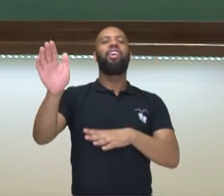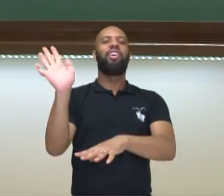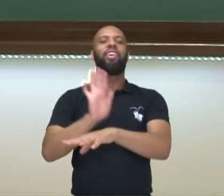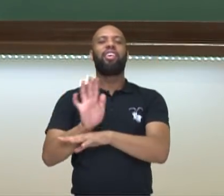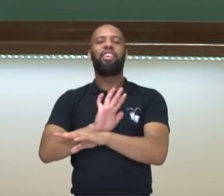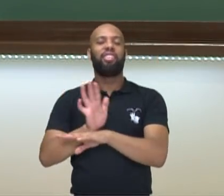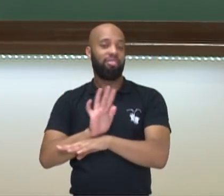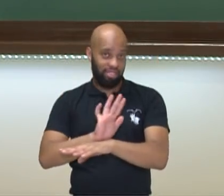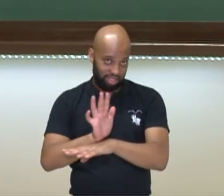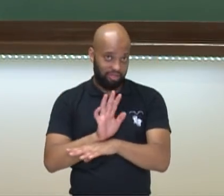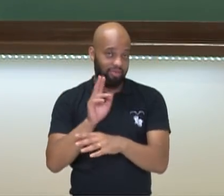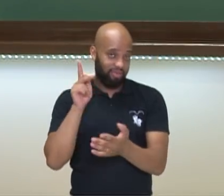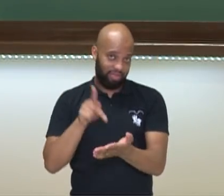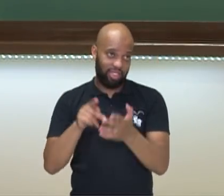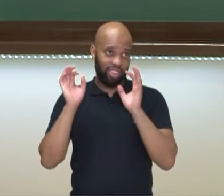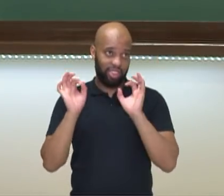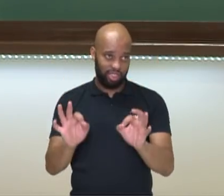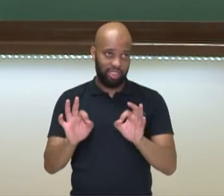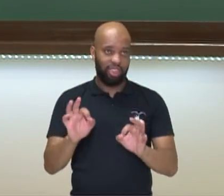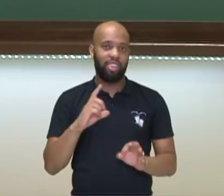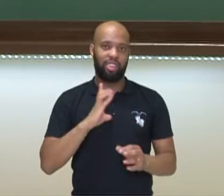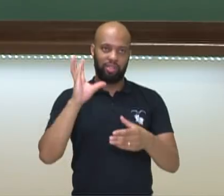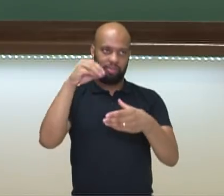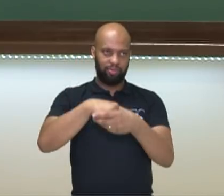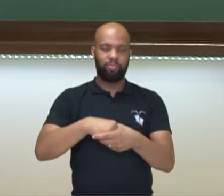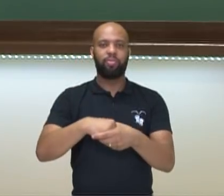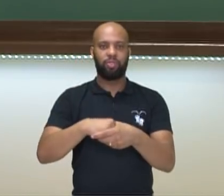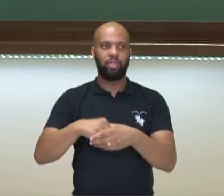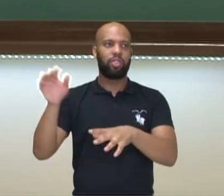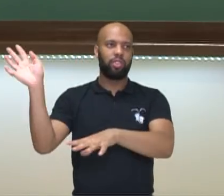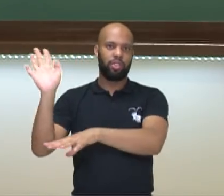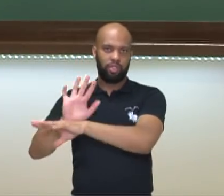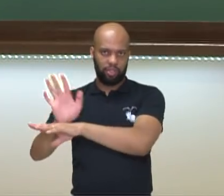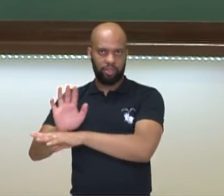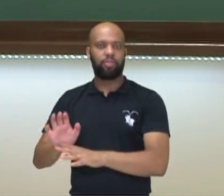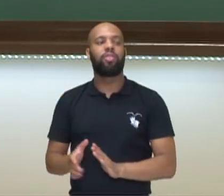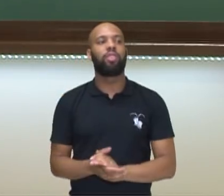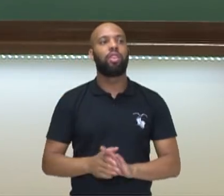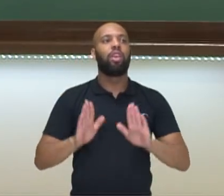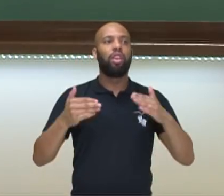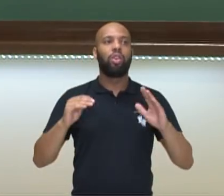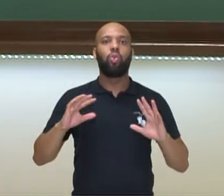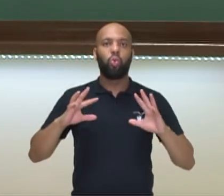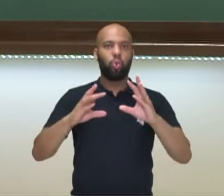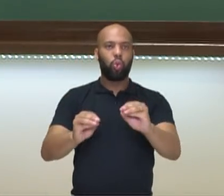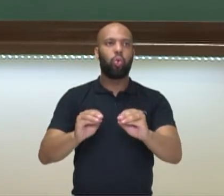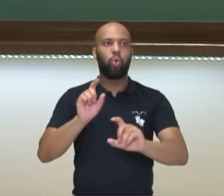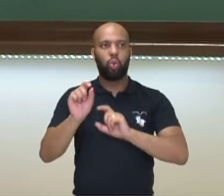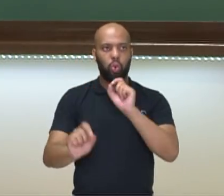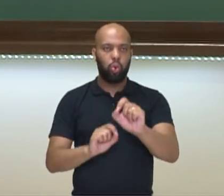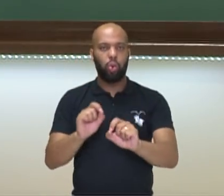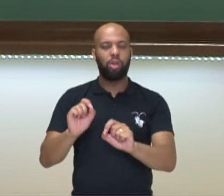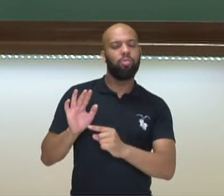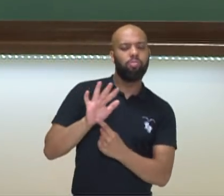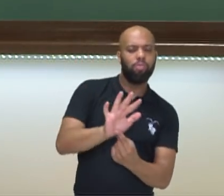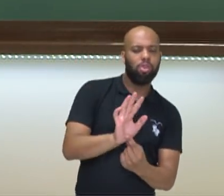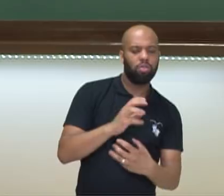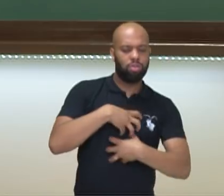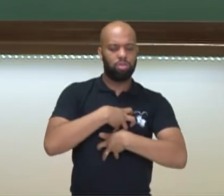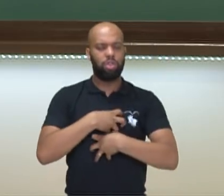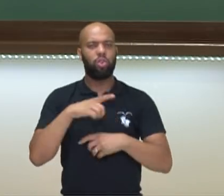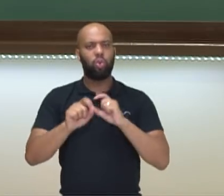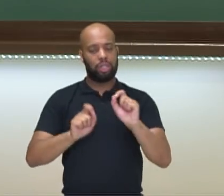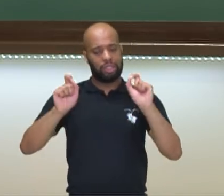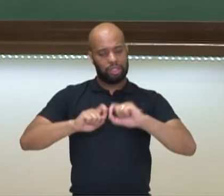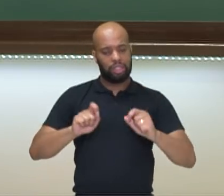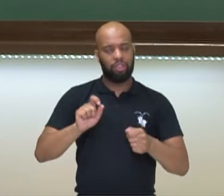filme naquela tela, né, do cinema. Então tudo isso, a realidade virtual se mostra